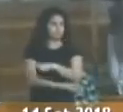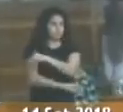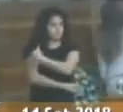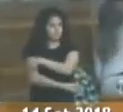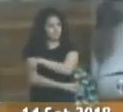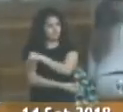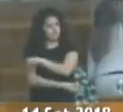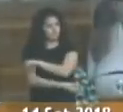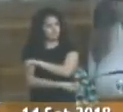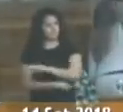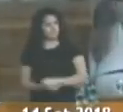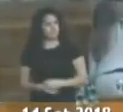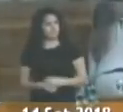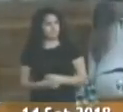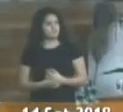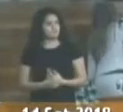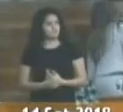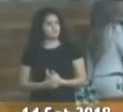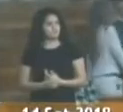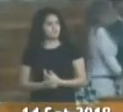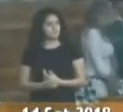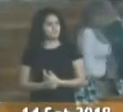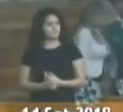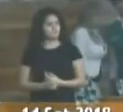Estado, da qual ela é uma